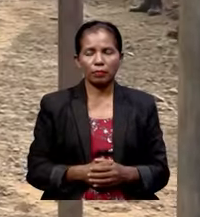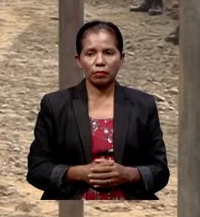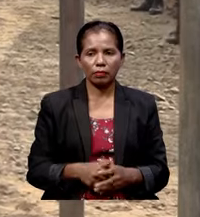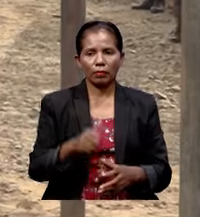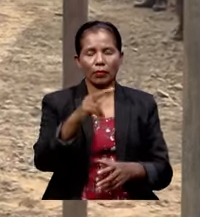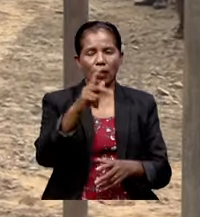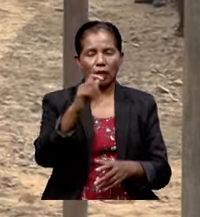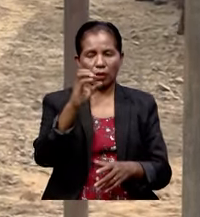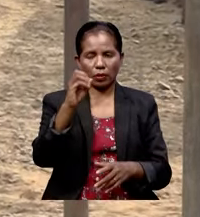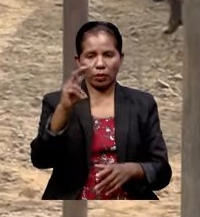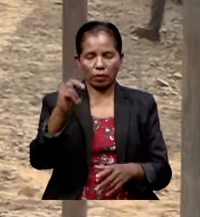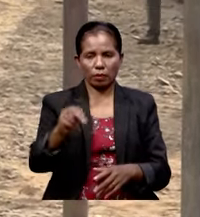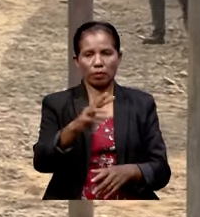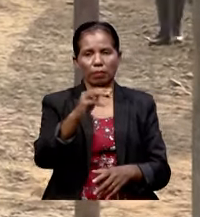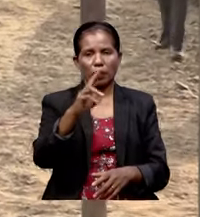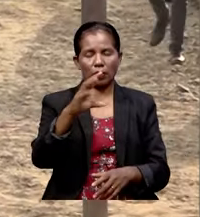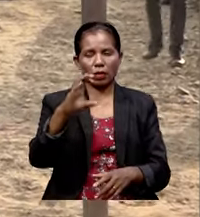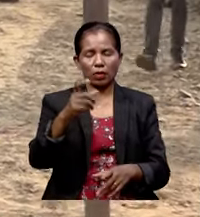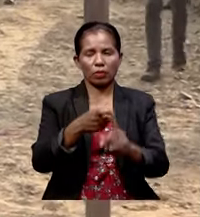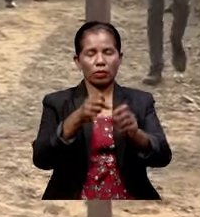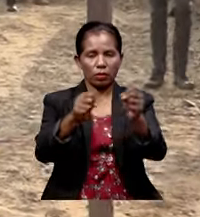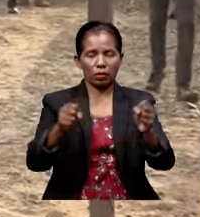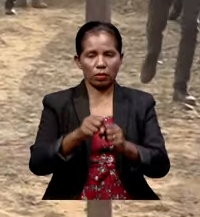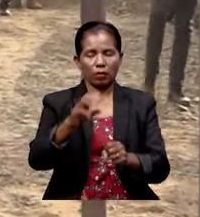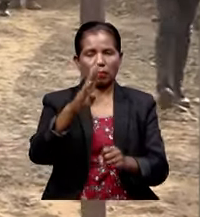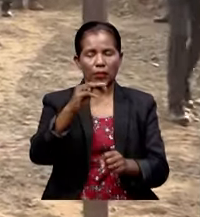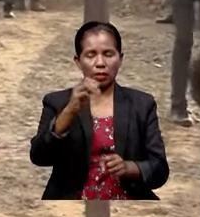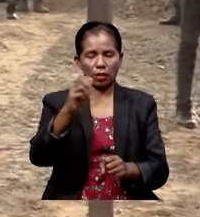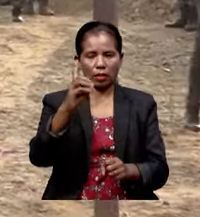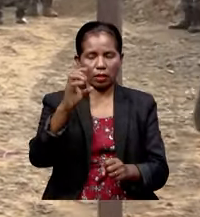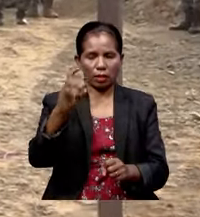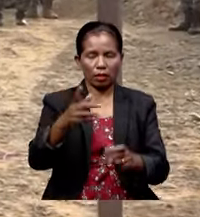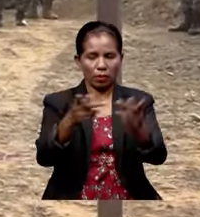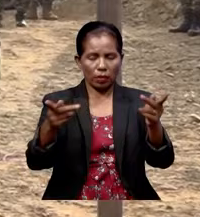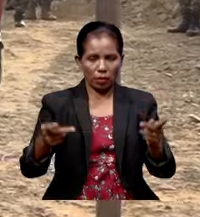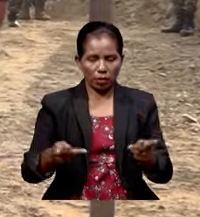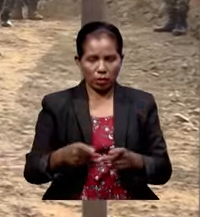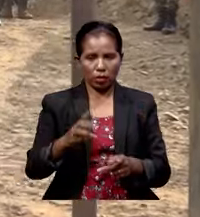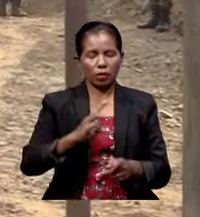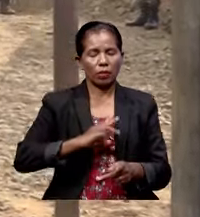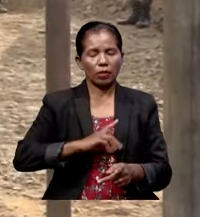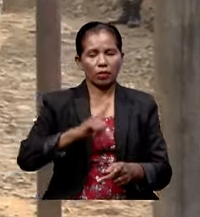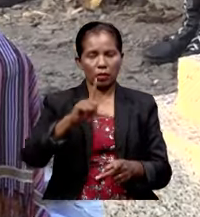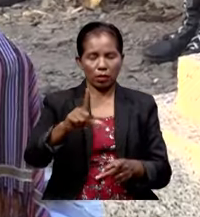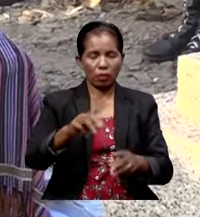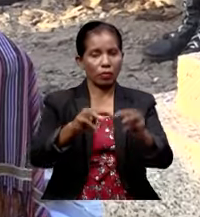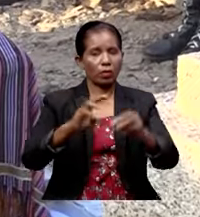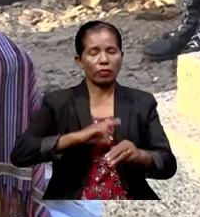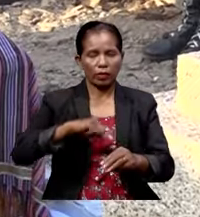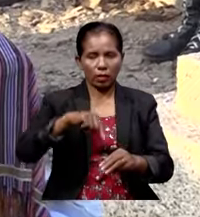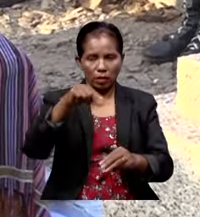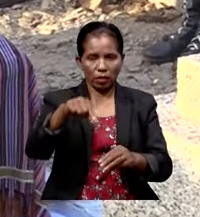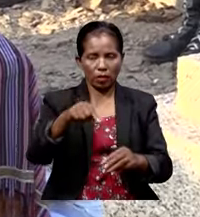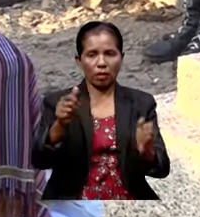Antônio Soares da Silva Maucalo, o Sissuco Macadiki, posto administrativo Uatulari, município Vequeque, Ramuto